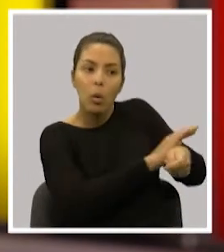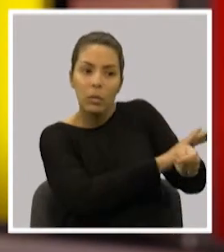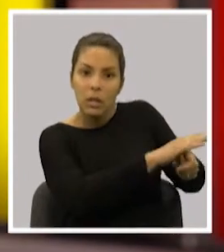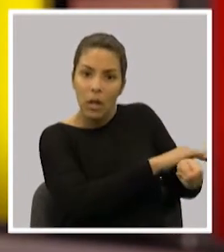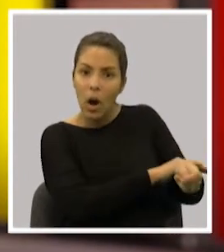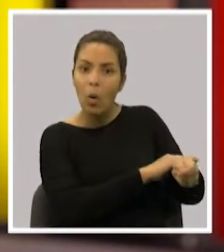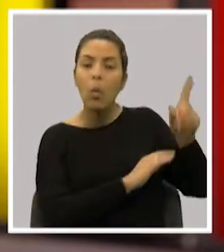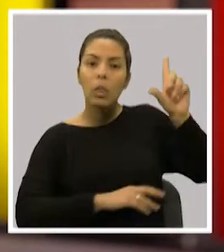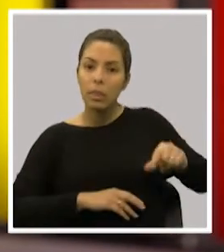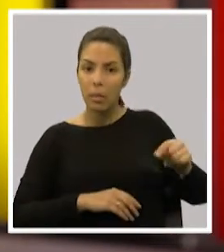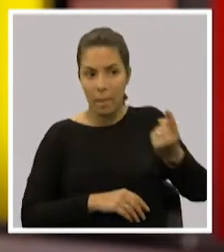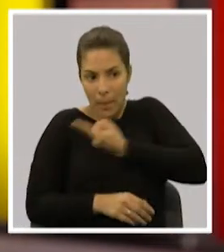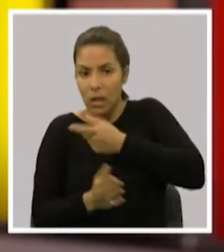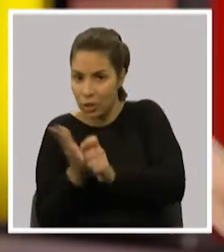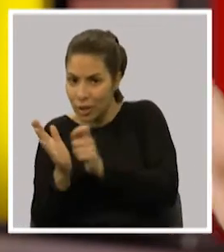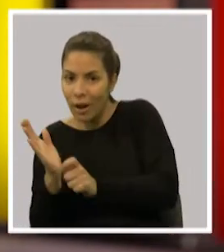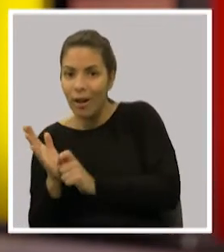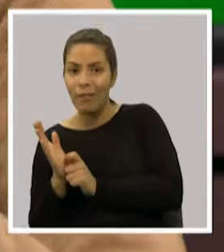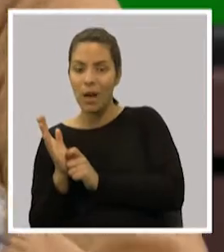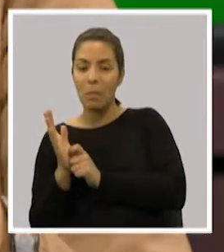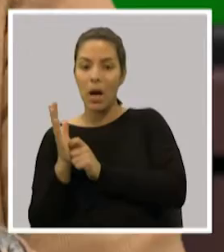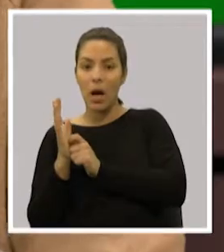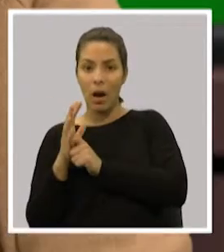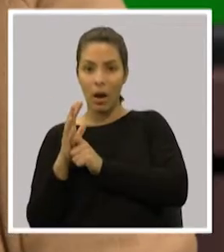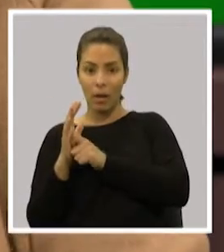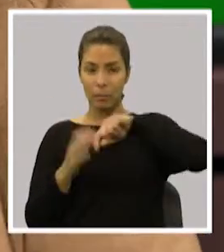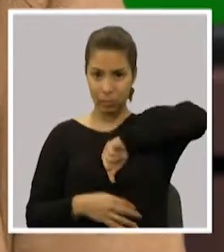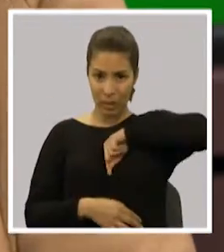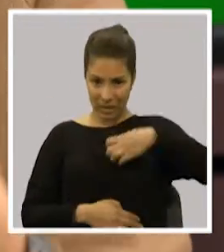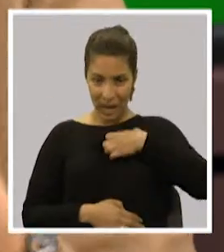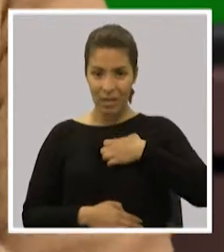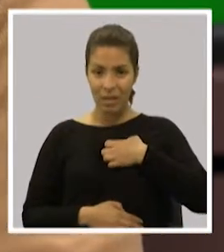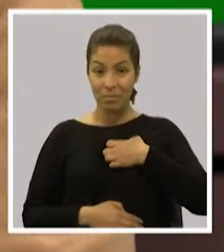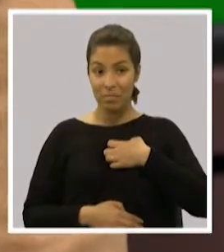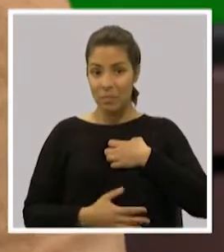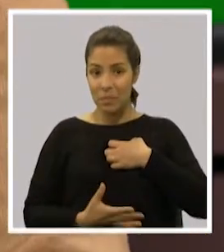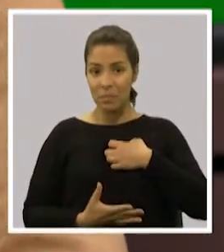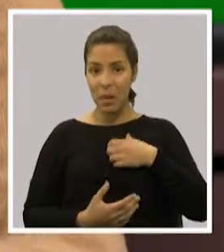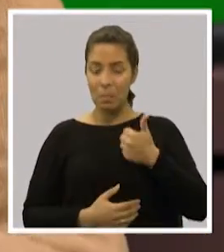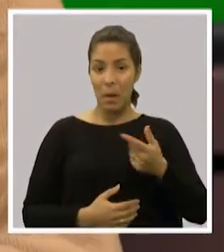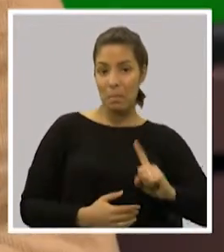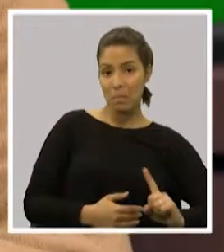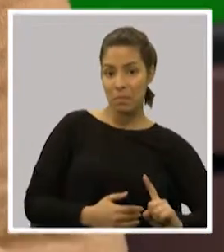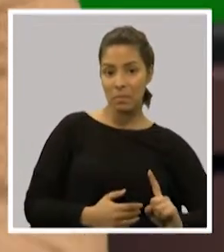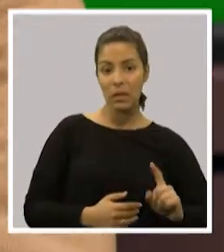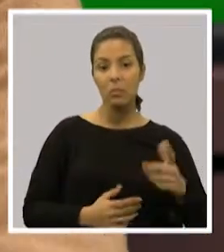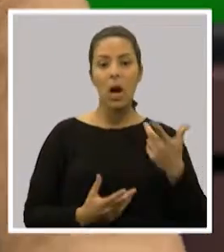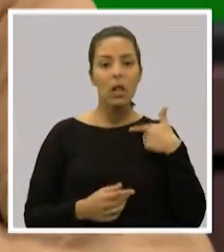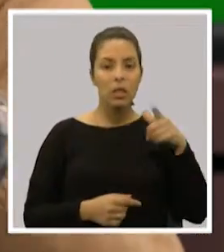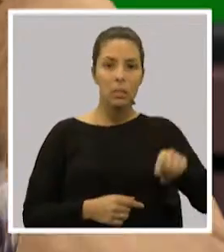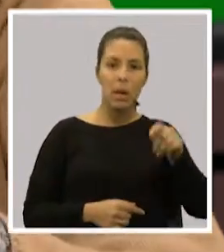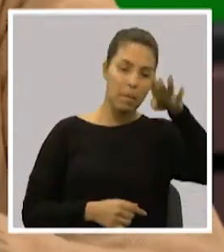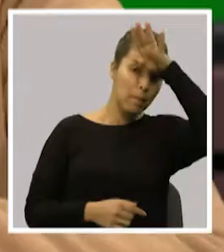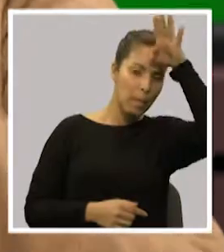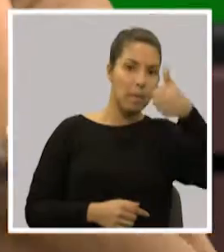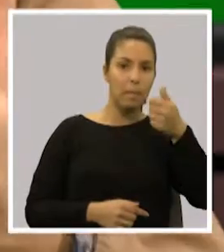que envolve o Vaticano e que, enfim, terá levado muitos a considerar que o Papa Bento XVI não tinha forças